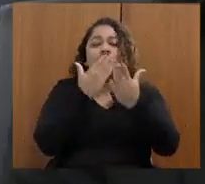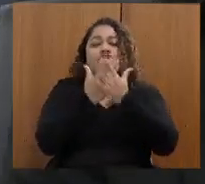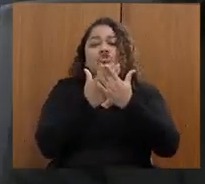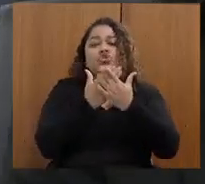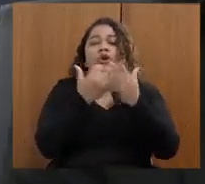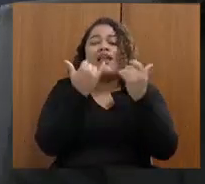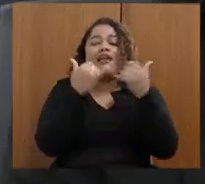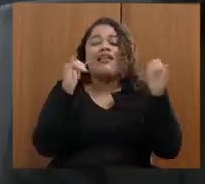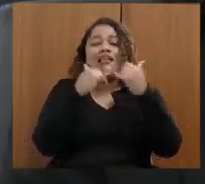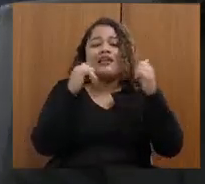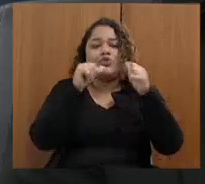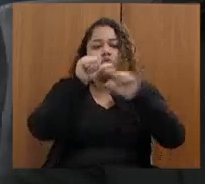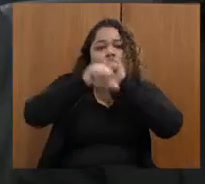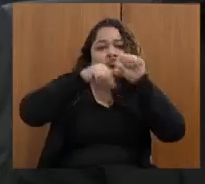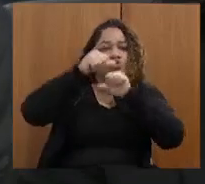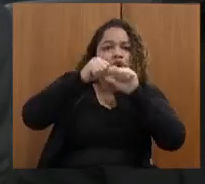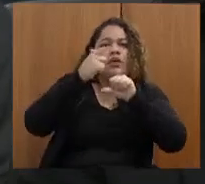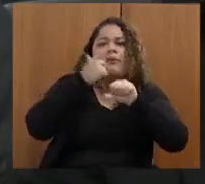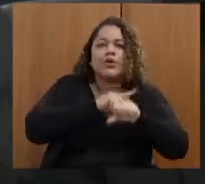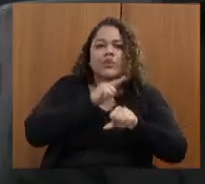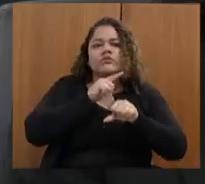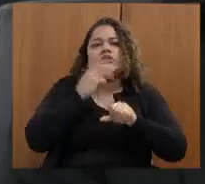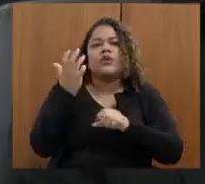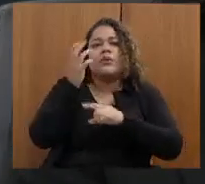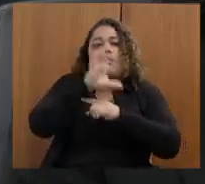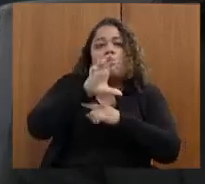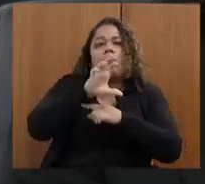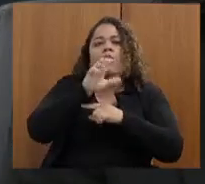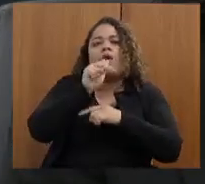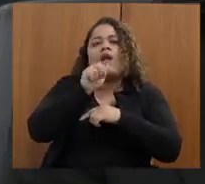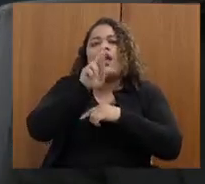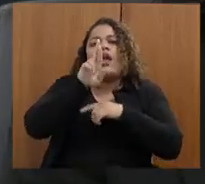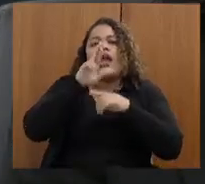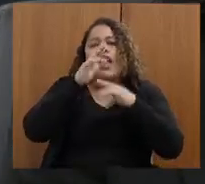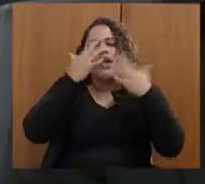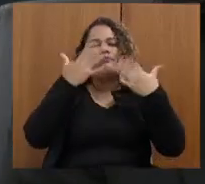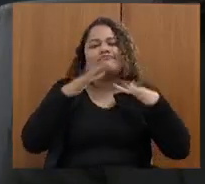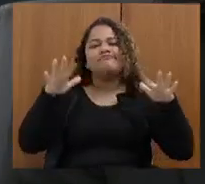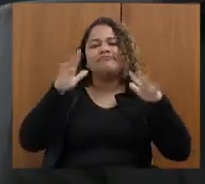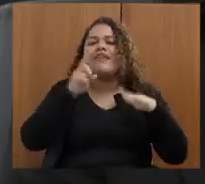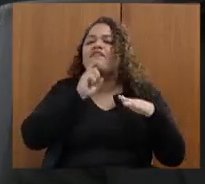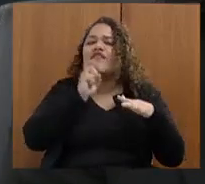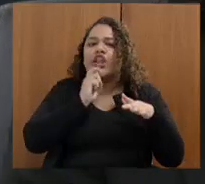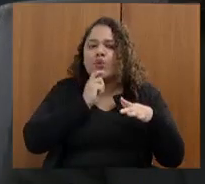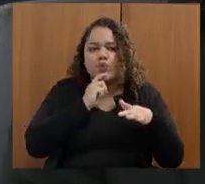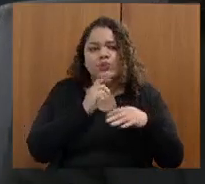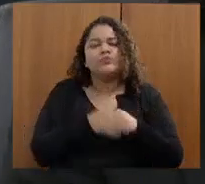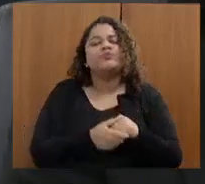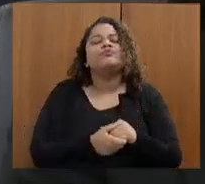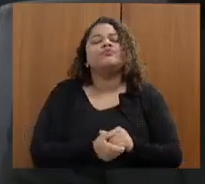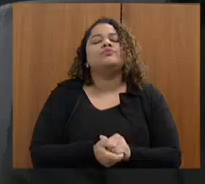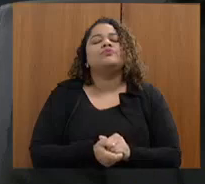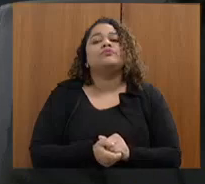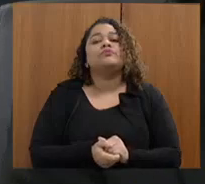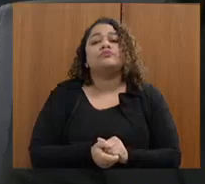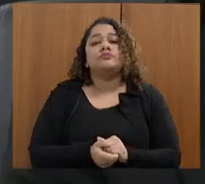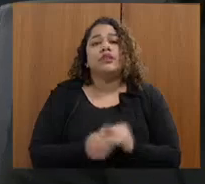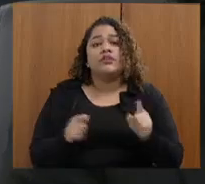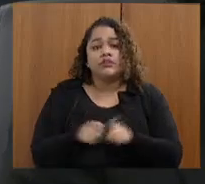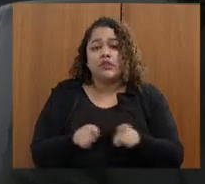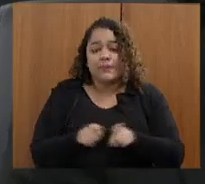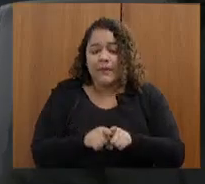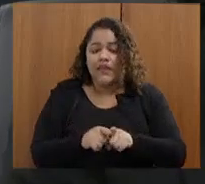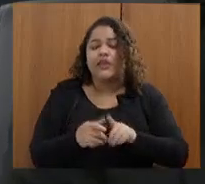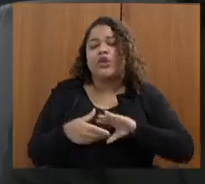nessa unidade um mando também um abraço cumprimento reitor da UEMG Campus